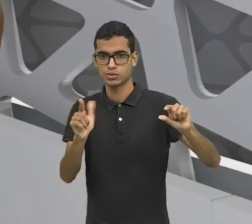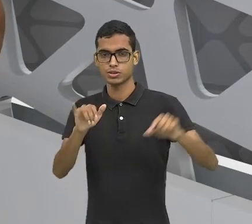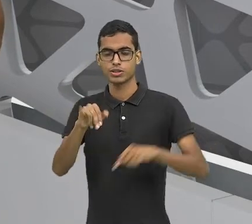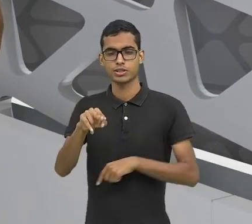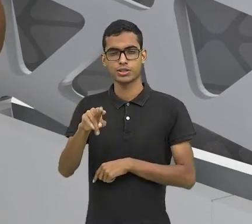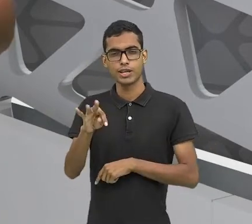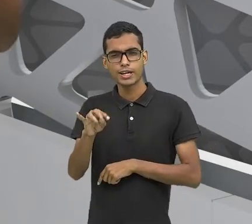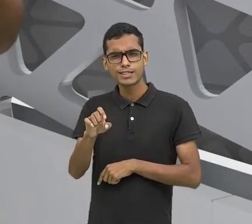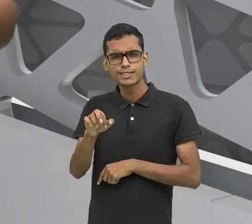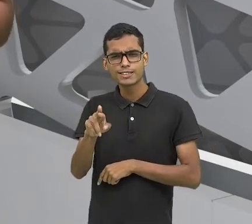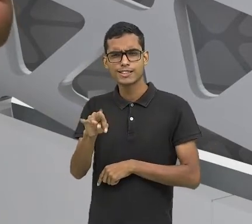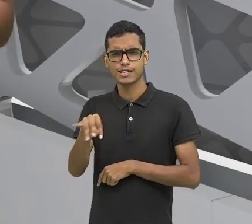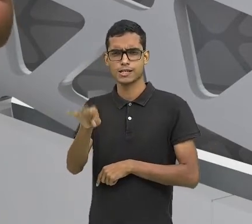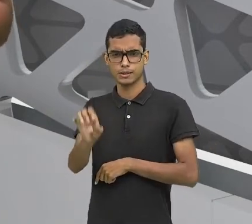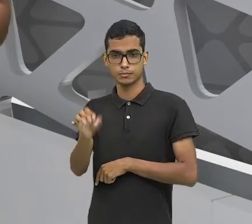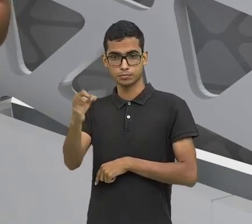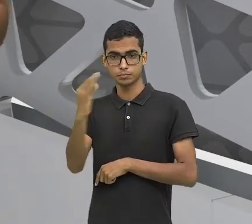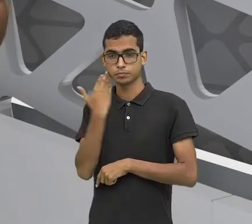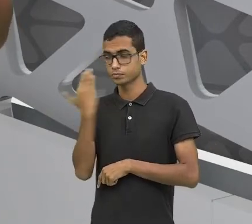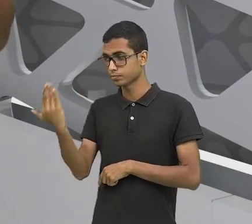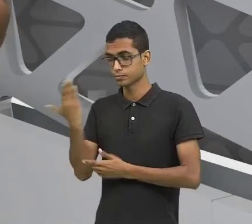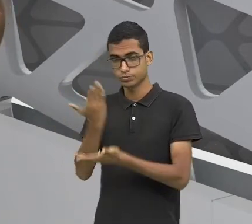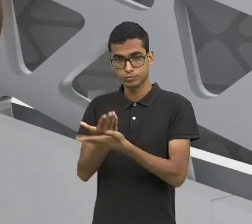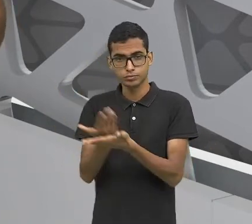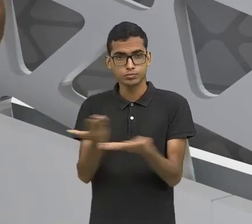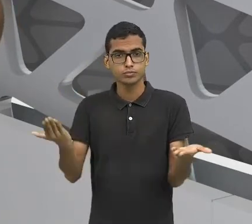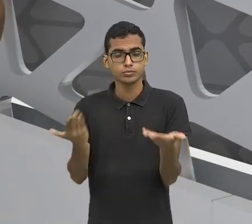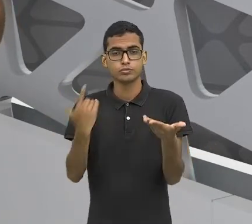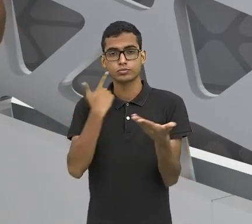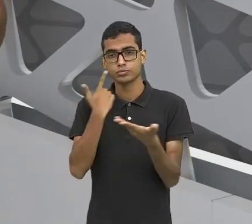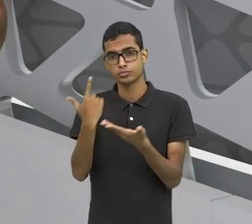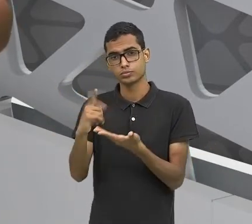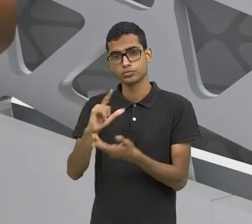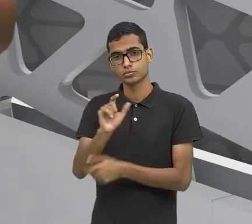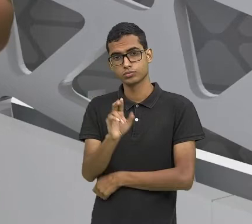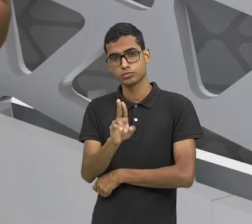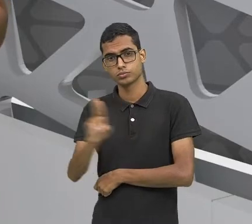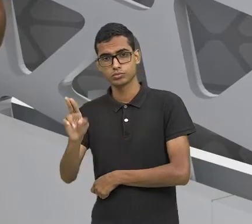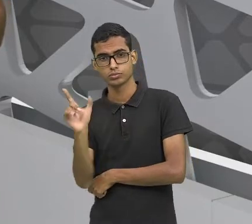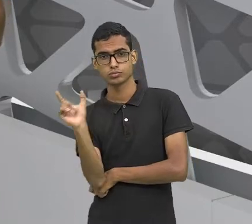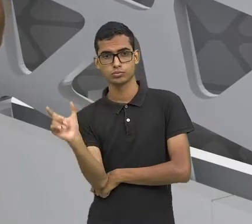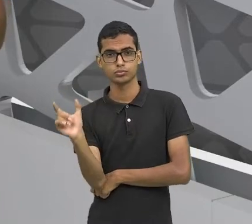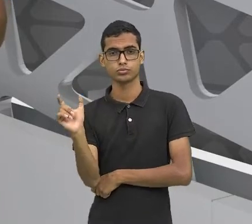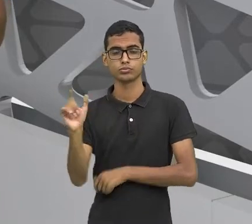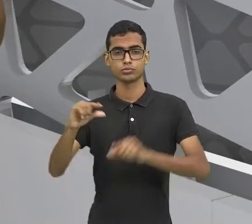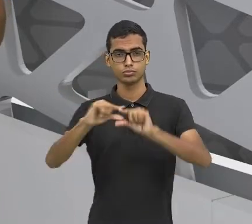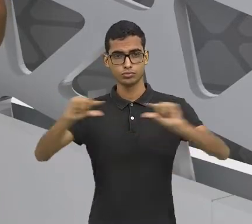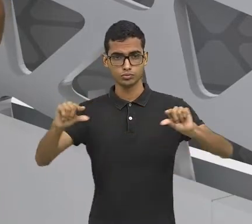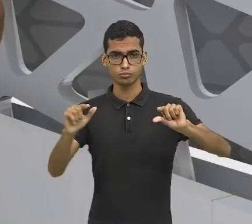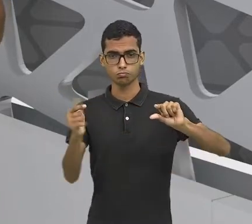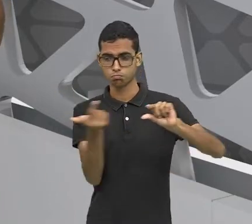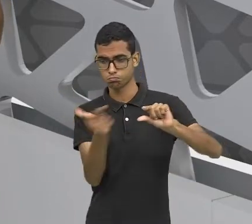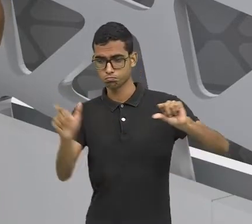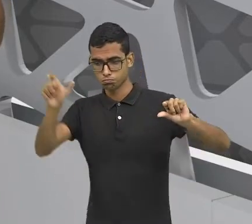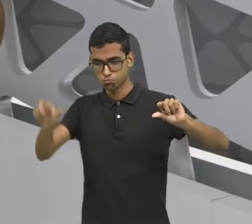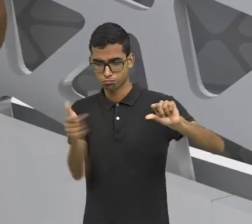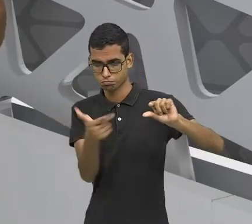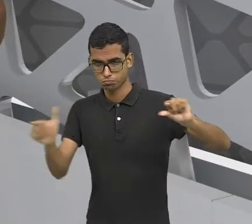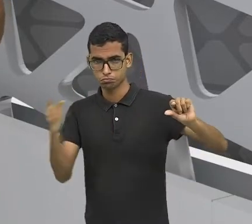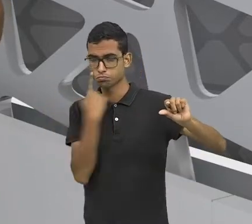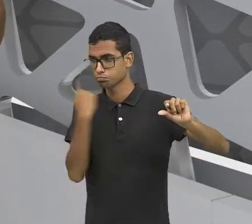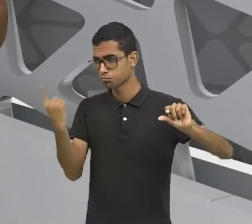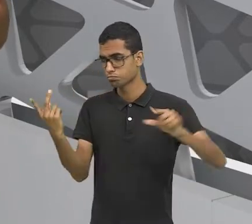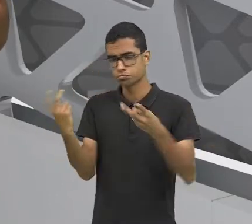inexistente, certo? Aqui na nossa aula nós vamos adotar a nomenclatura oração sem sujeito. Mas quando vocês